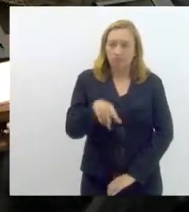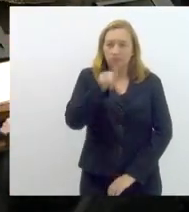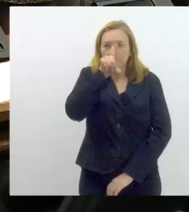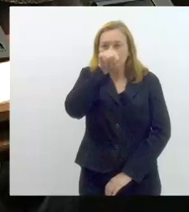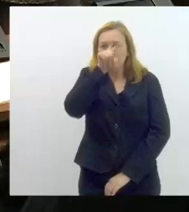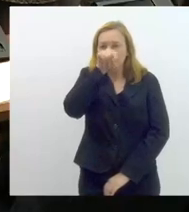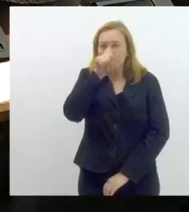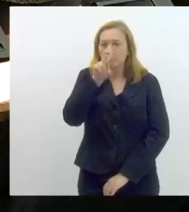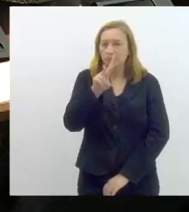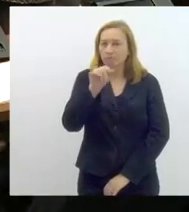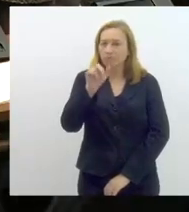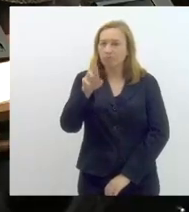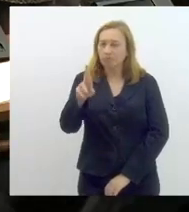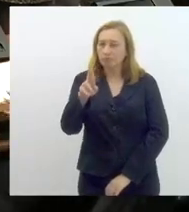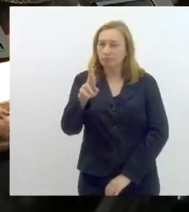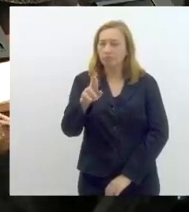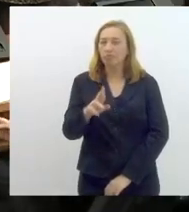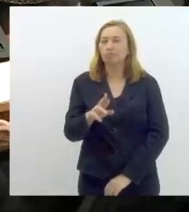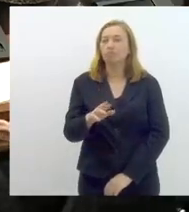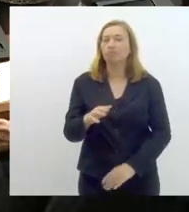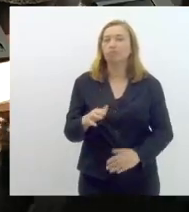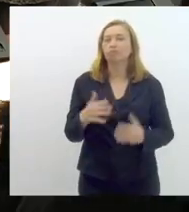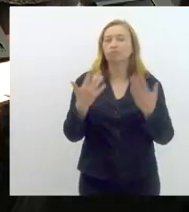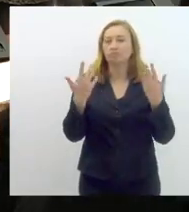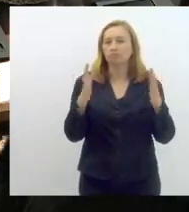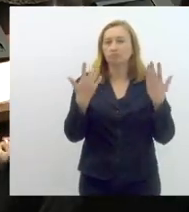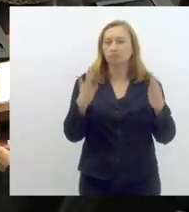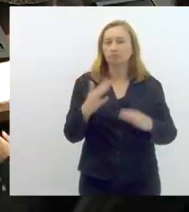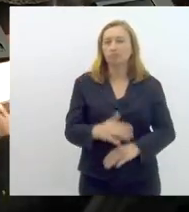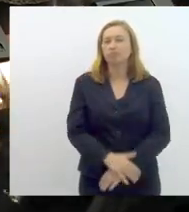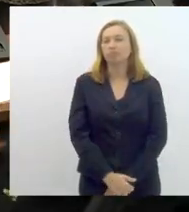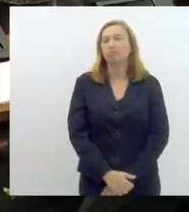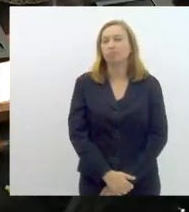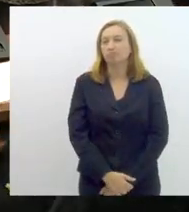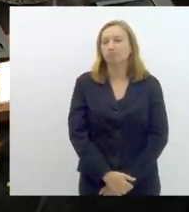Nilópolis, Vitor Hugo Silva Nascimento da Câmara.